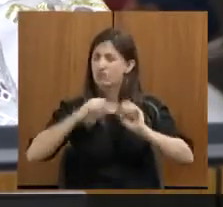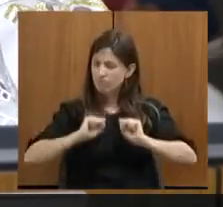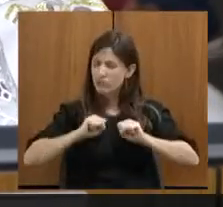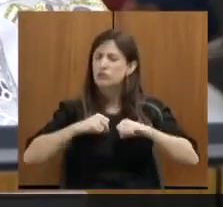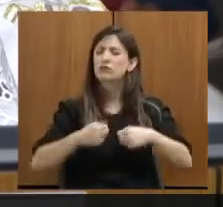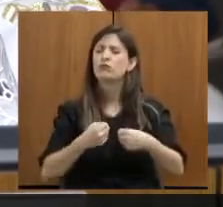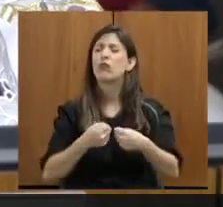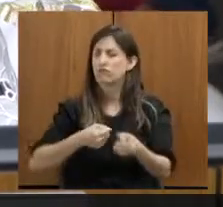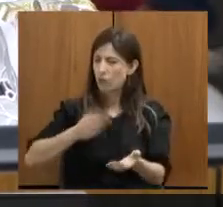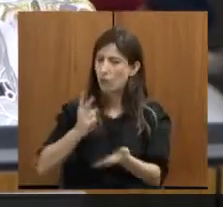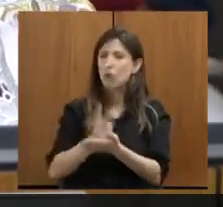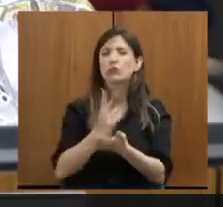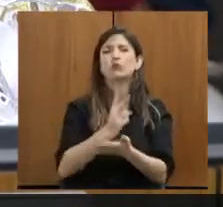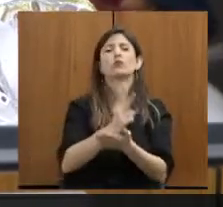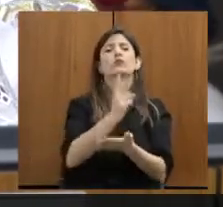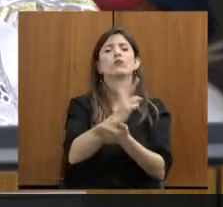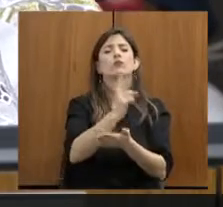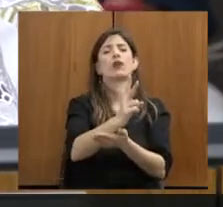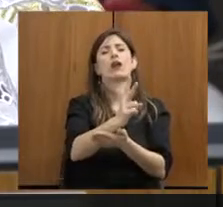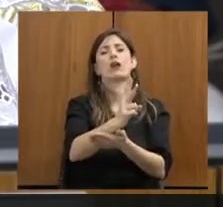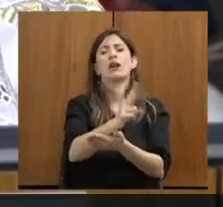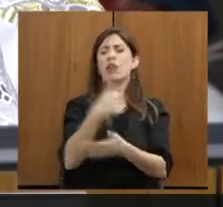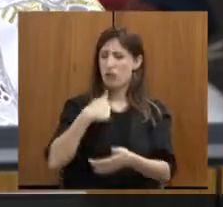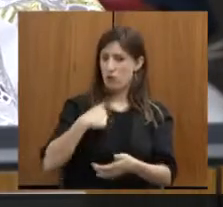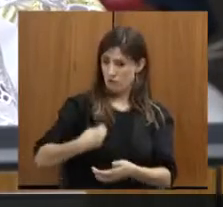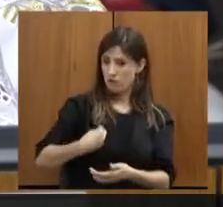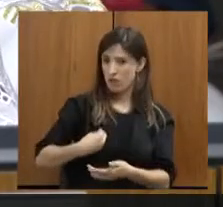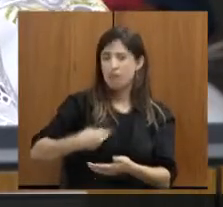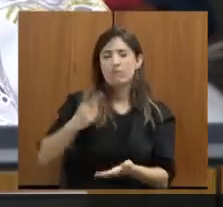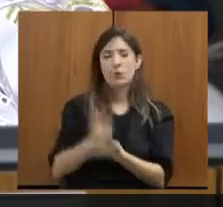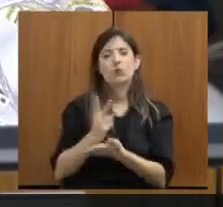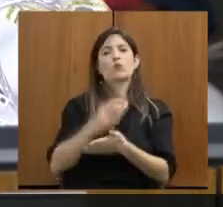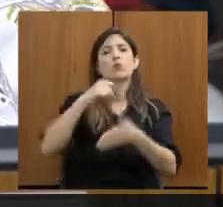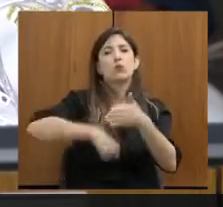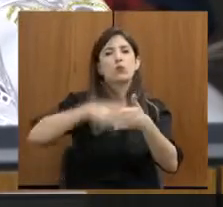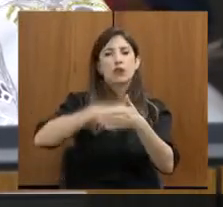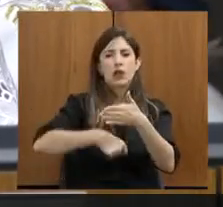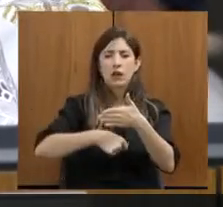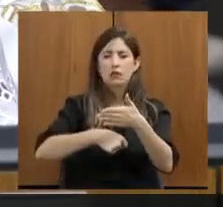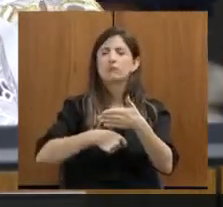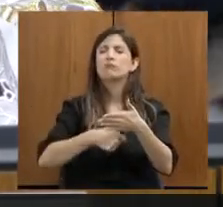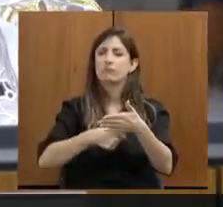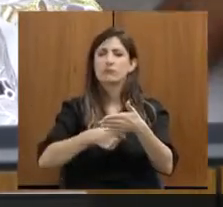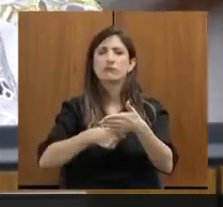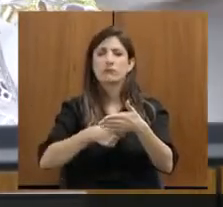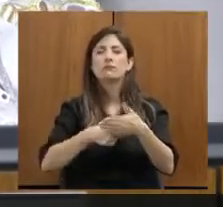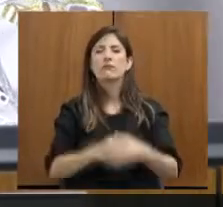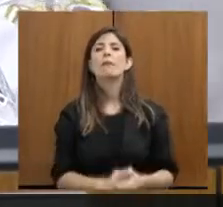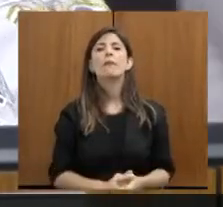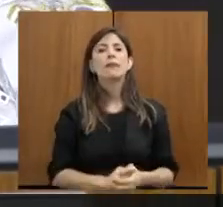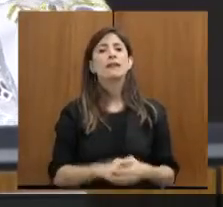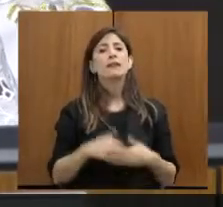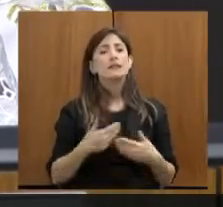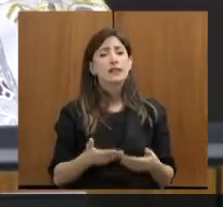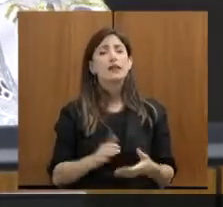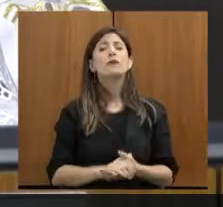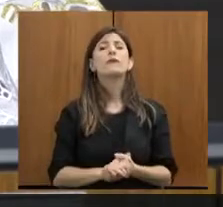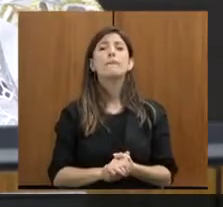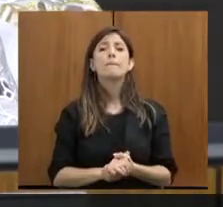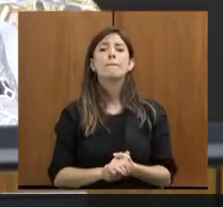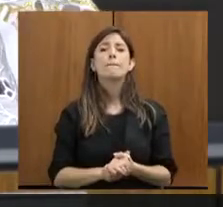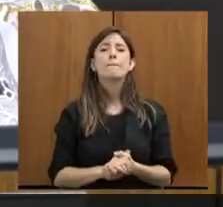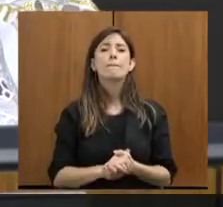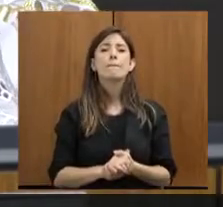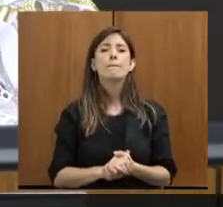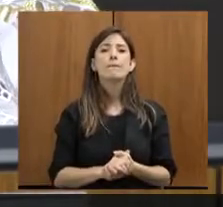até Enquanto Tiver vida e e é com certeza eu peço a lembra eu peço um pouco se que